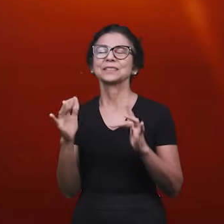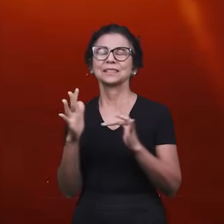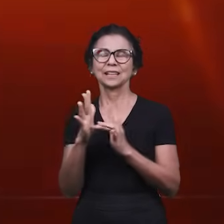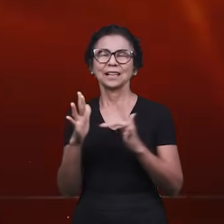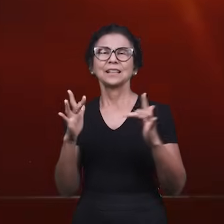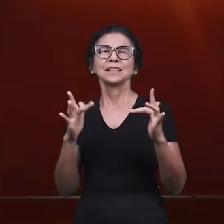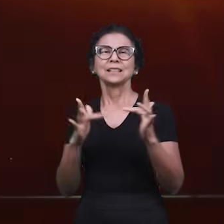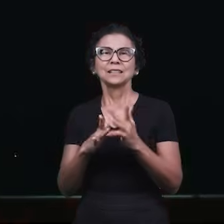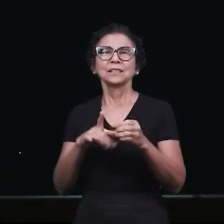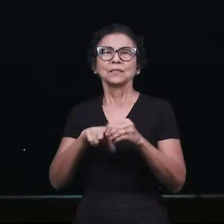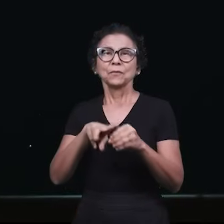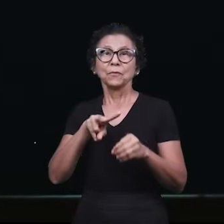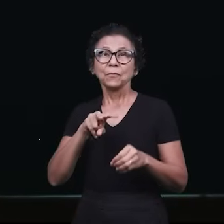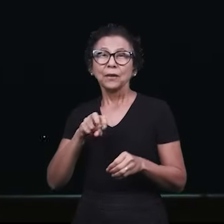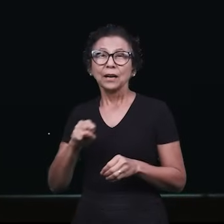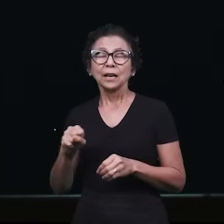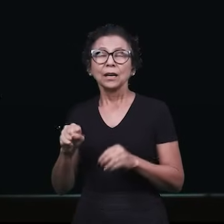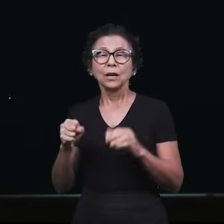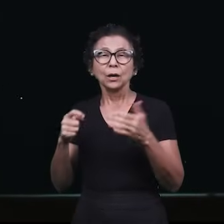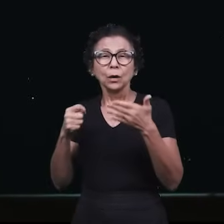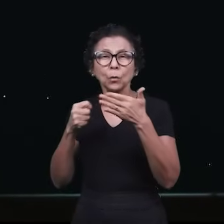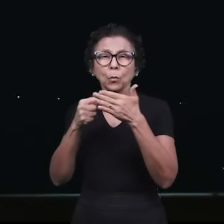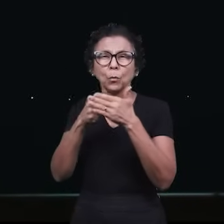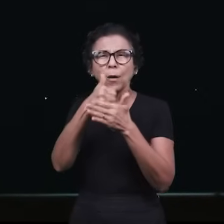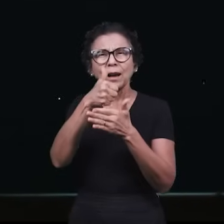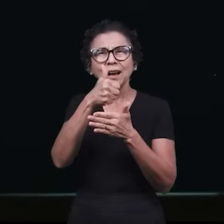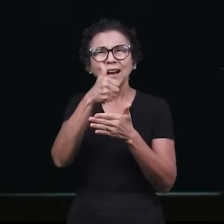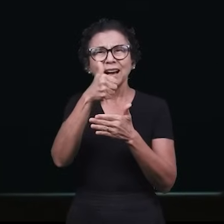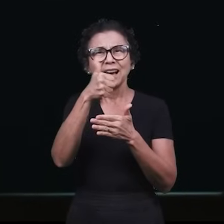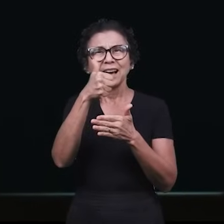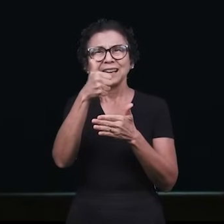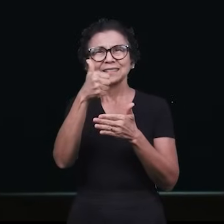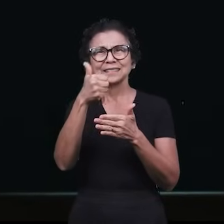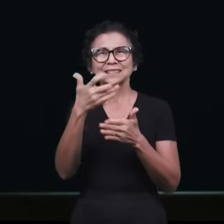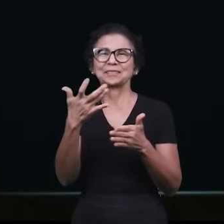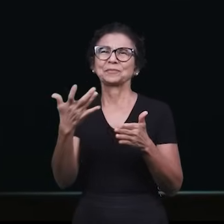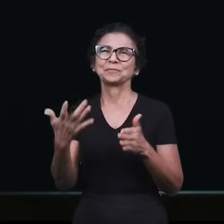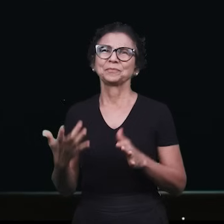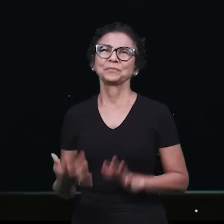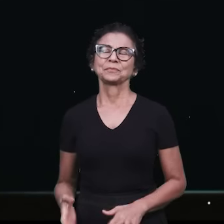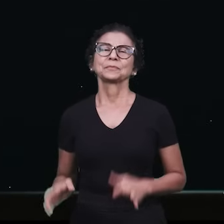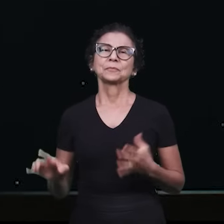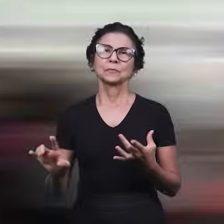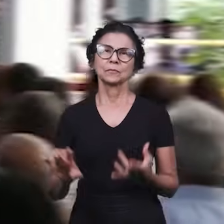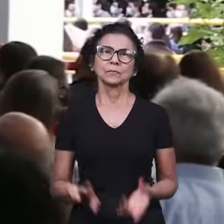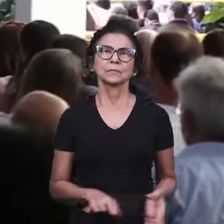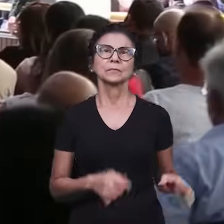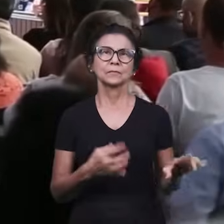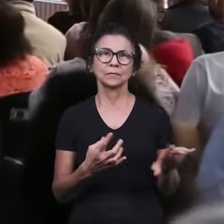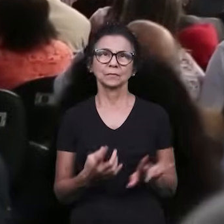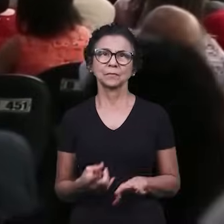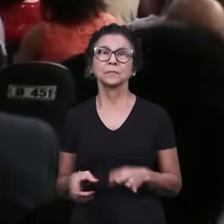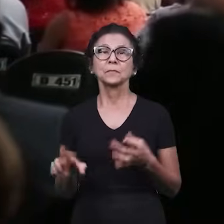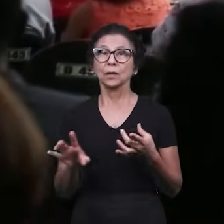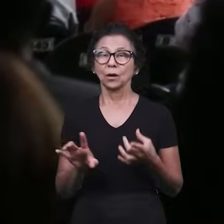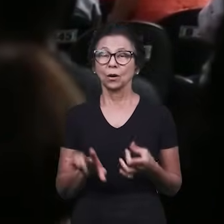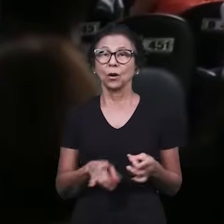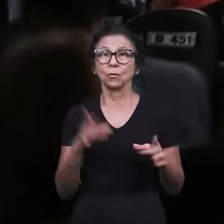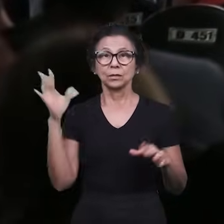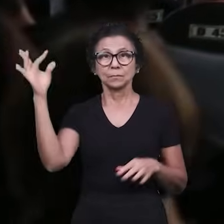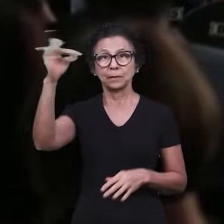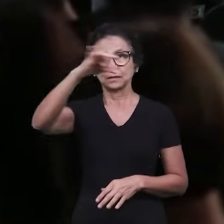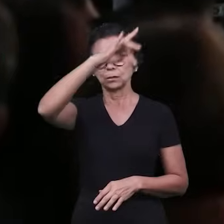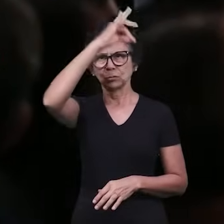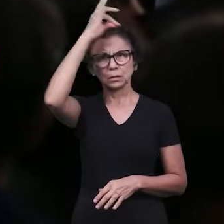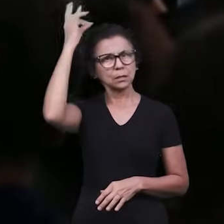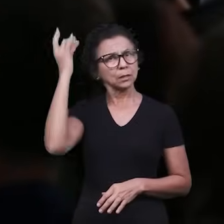Jesus virá, a porta Ele está. Quem tem ouvidos, ouça